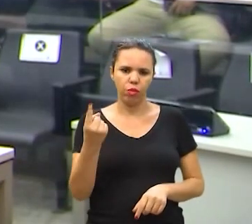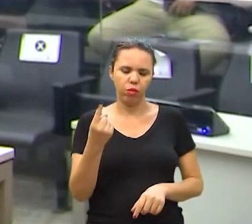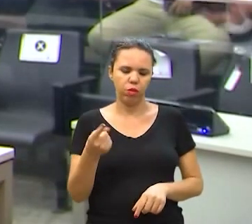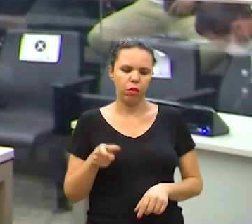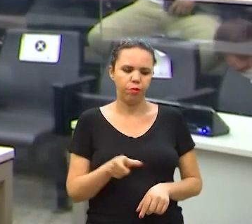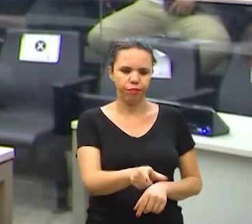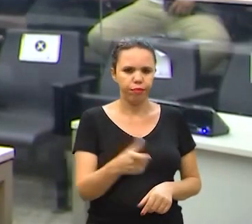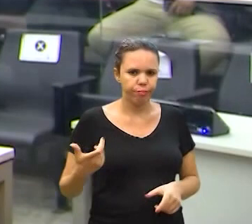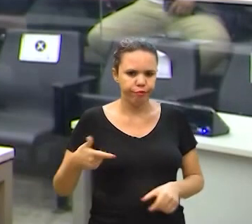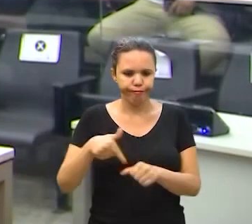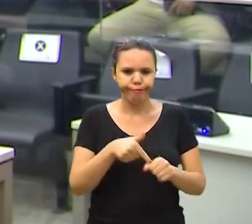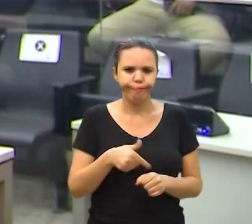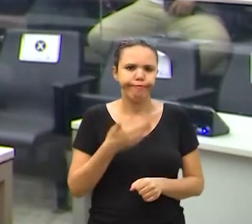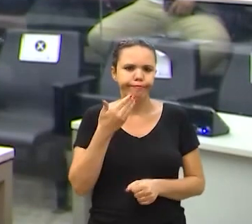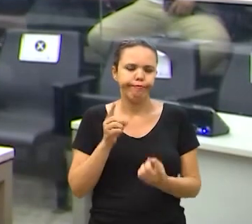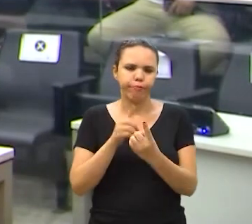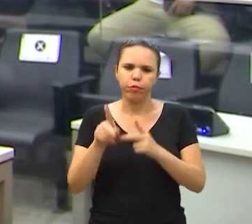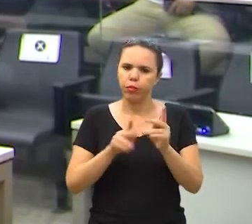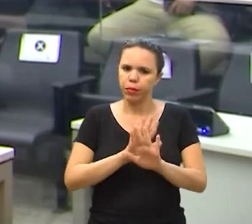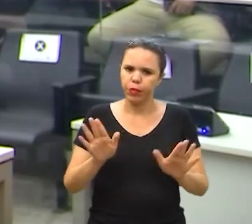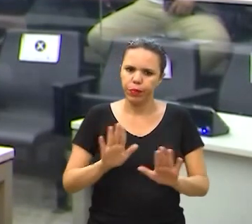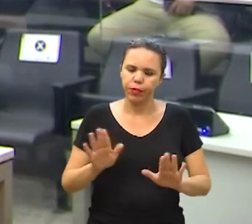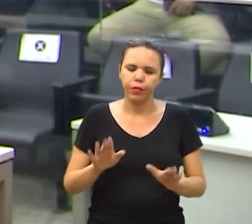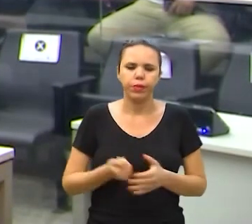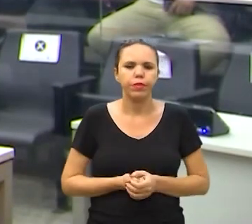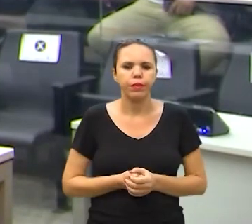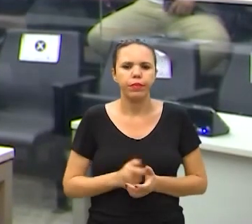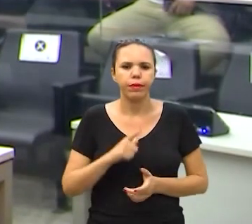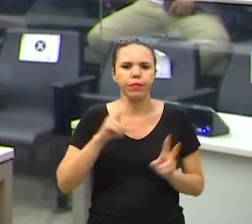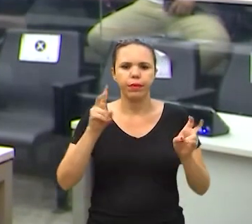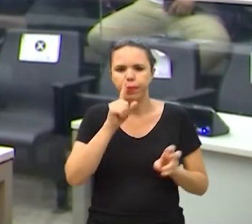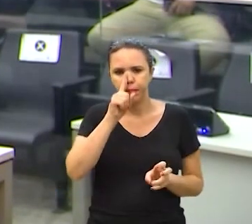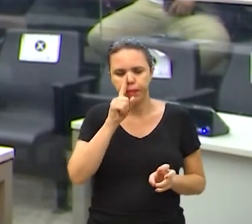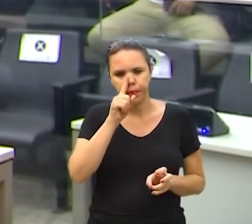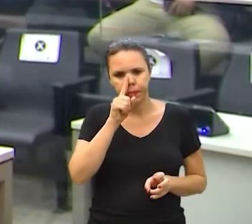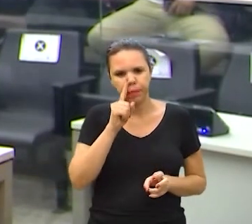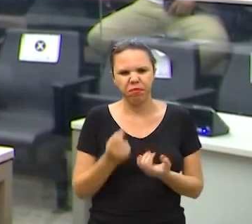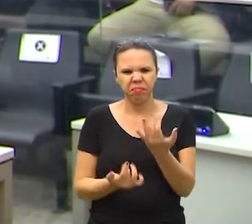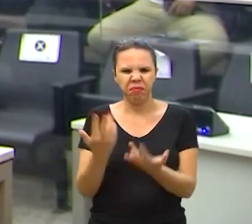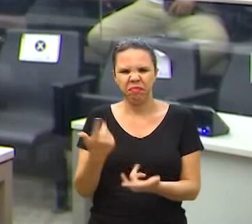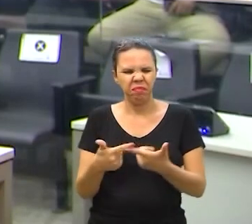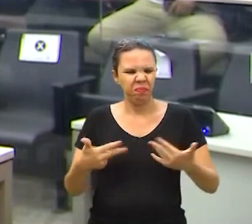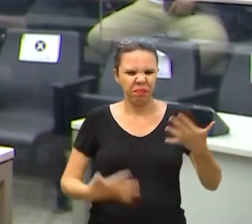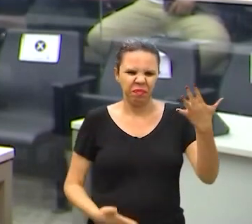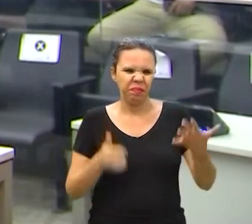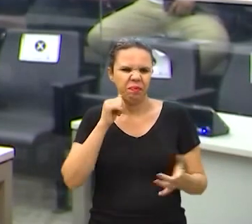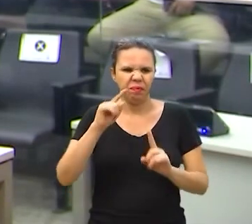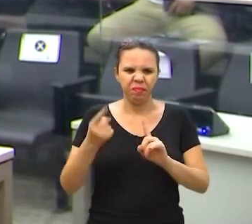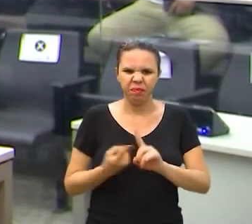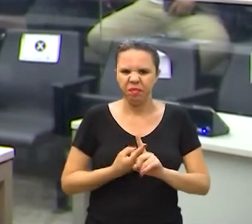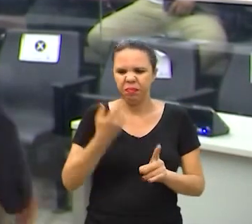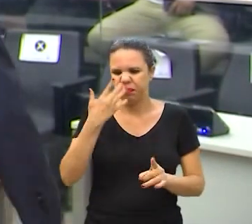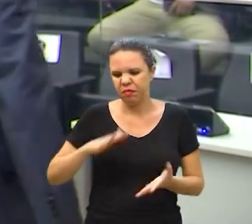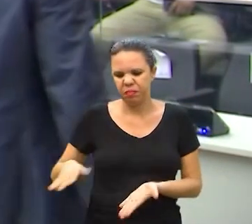tem condições de atender a população, fazer o autosserviço ali na bomba, que tem a questão do perigo, tem a questão do incêndio, tem a questão de uma